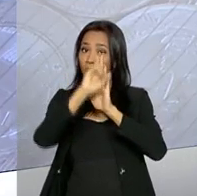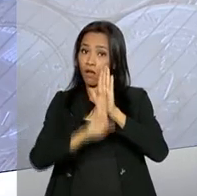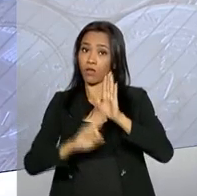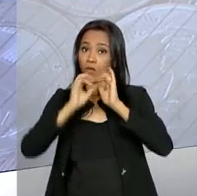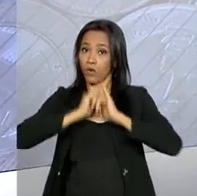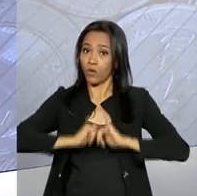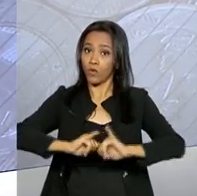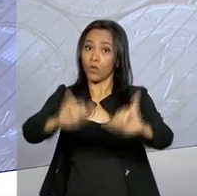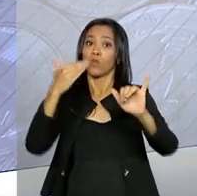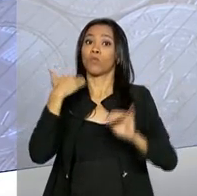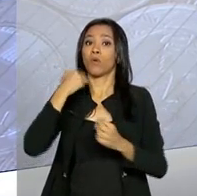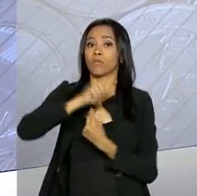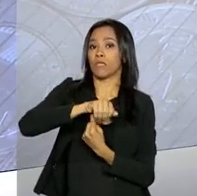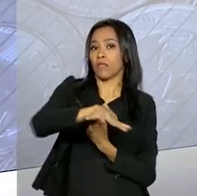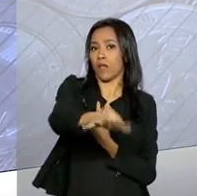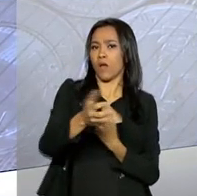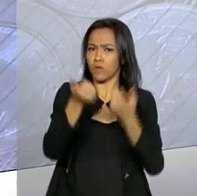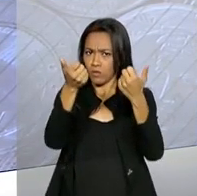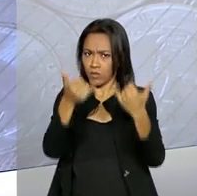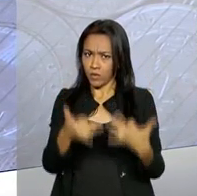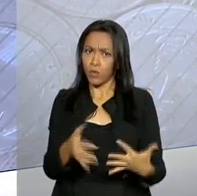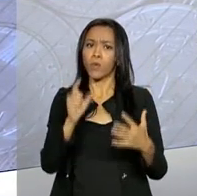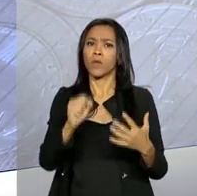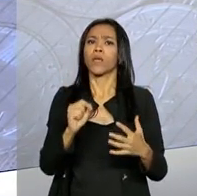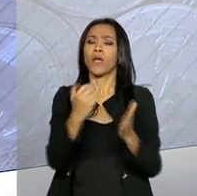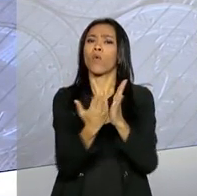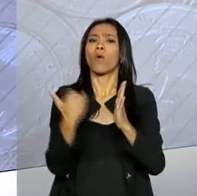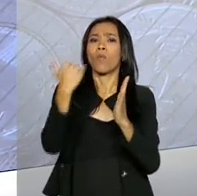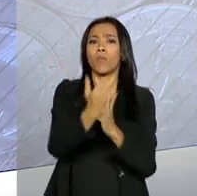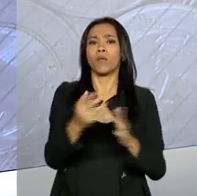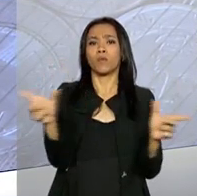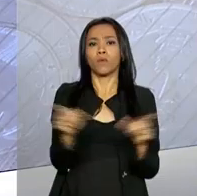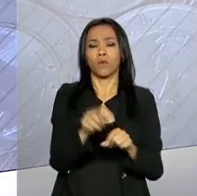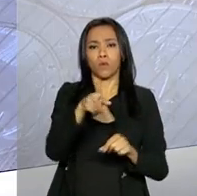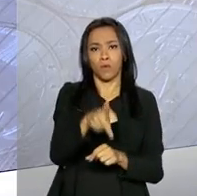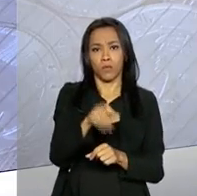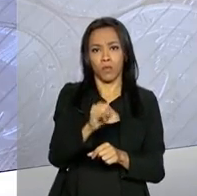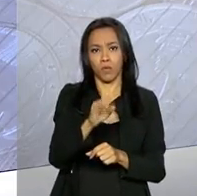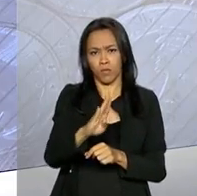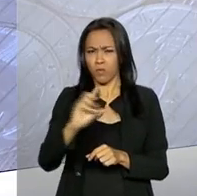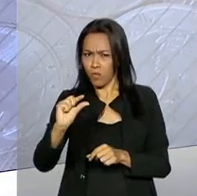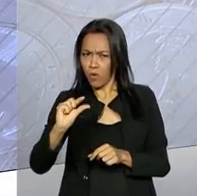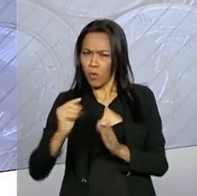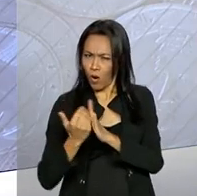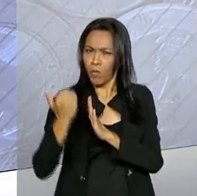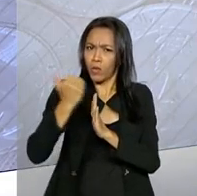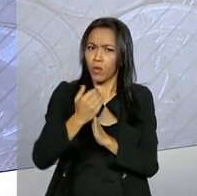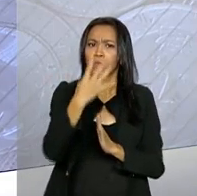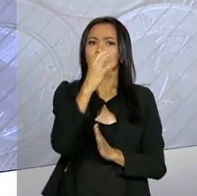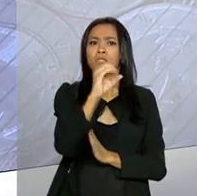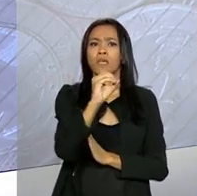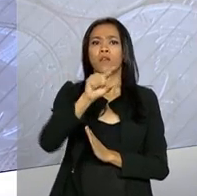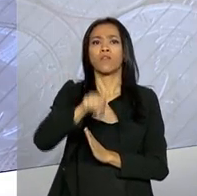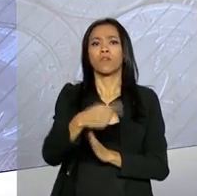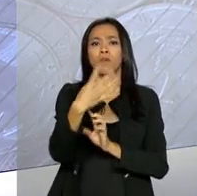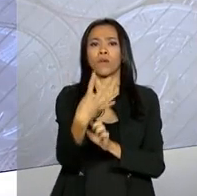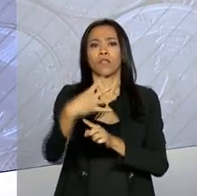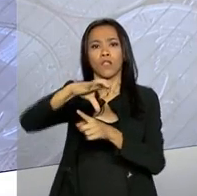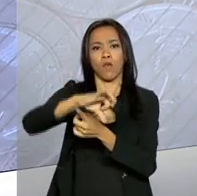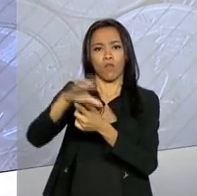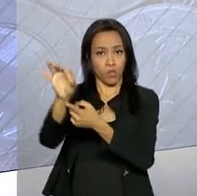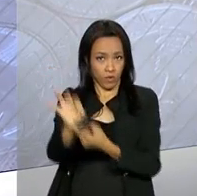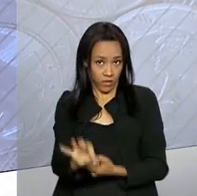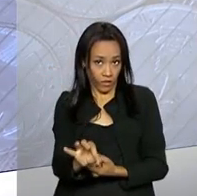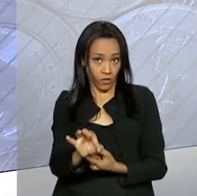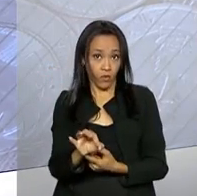banco central a previsão do crescimento do pib teve uma ligeira alta ficando em 0,49 por cento os